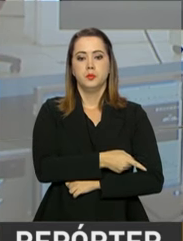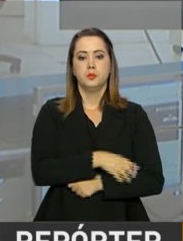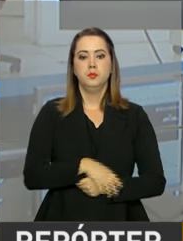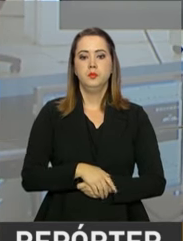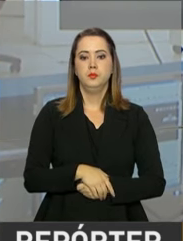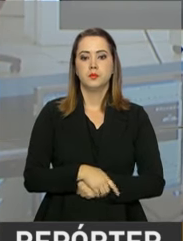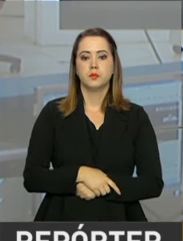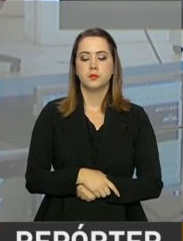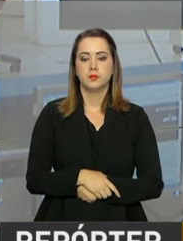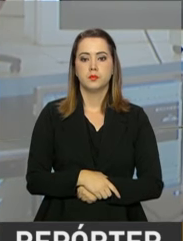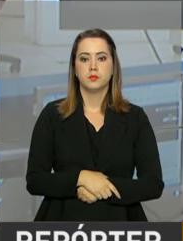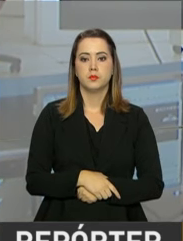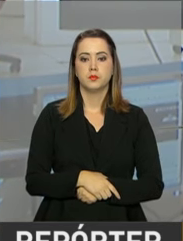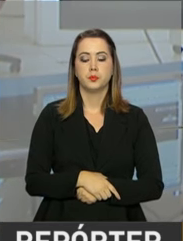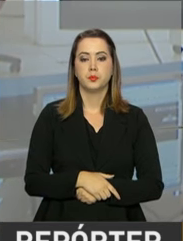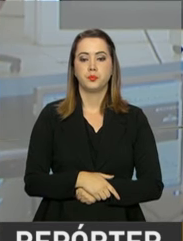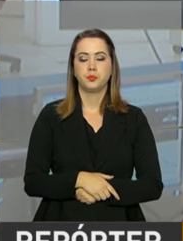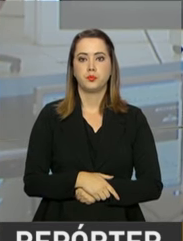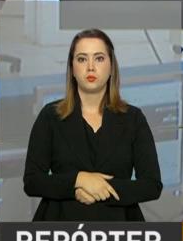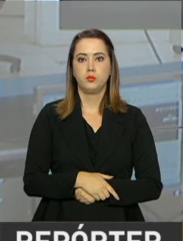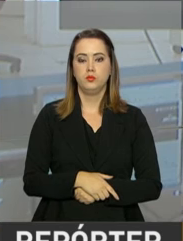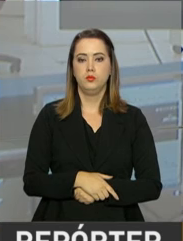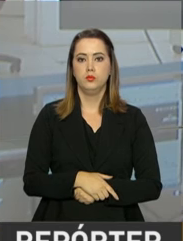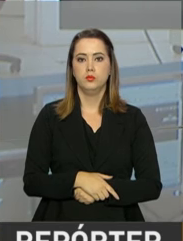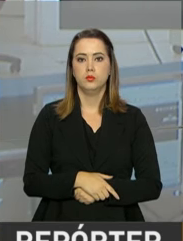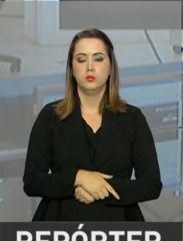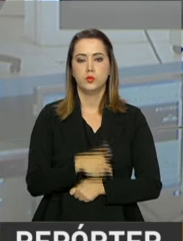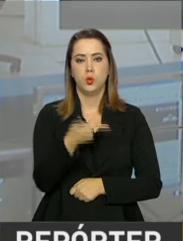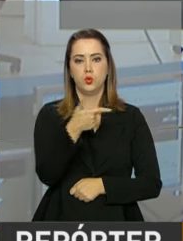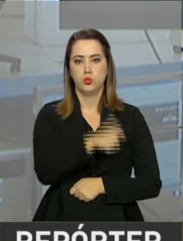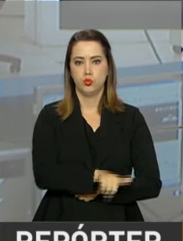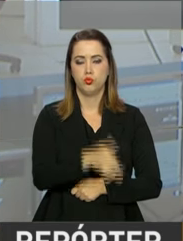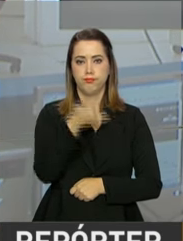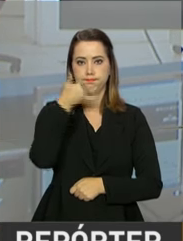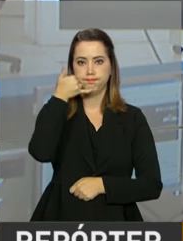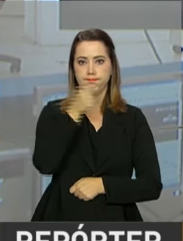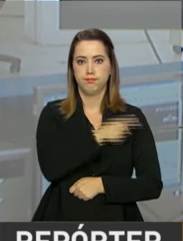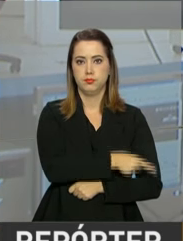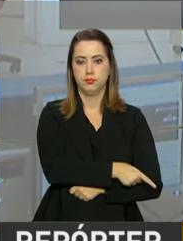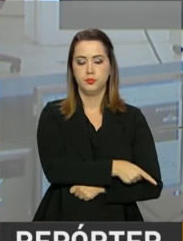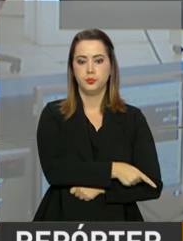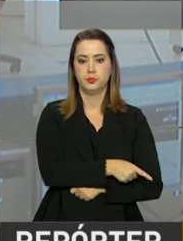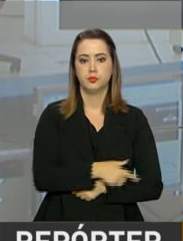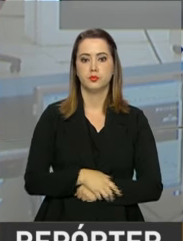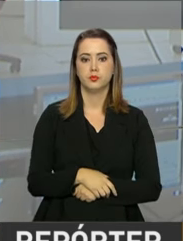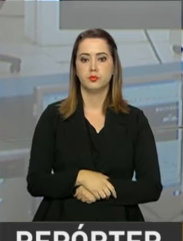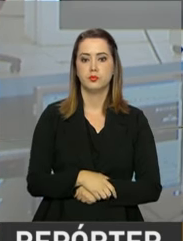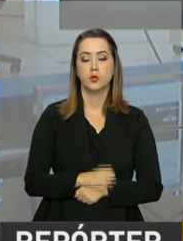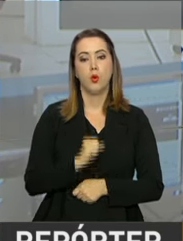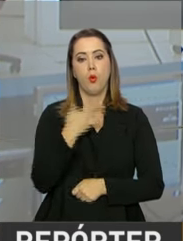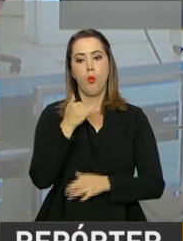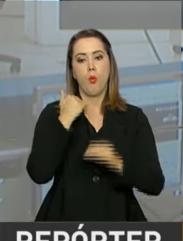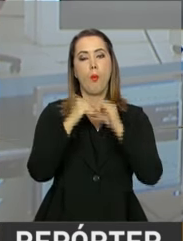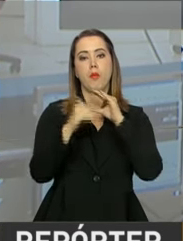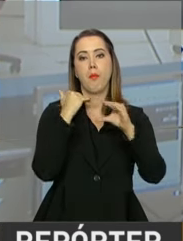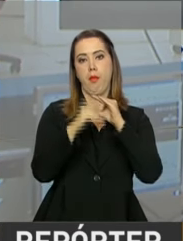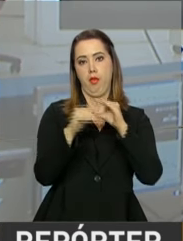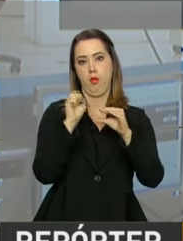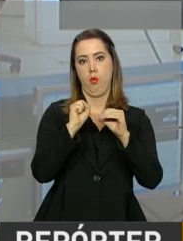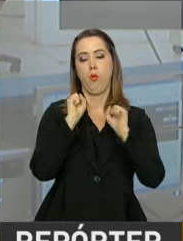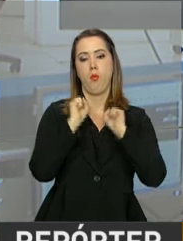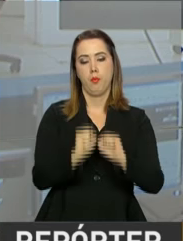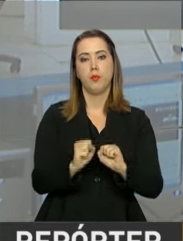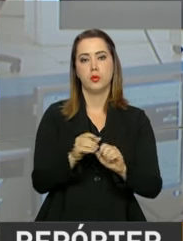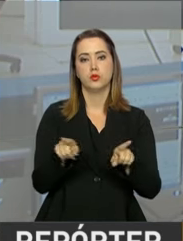1031. Eu vou repetir. DDD61, telefone 99213 1031 ou enviar um e-mail para